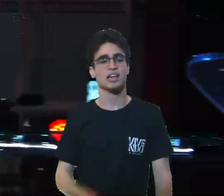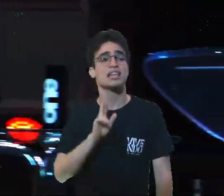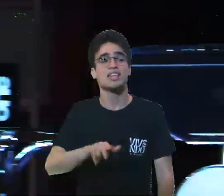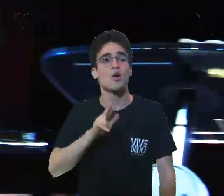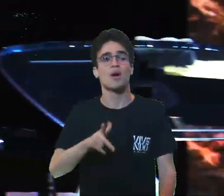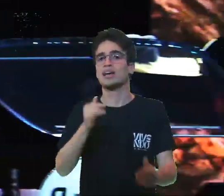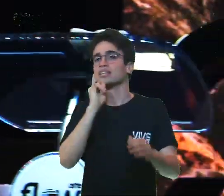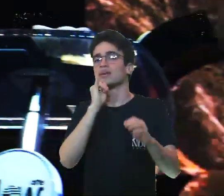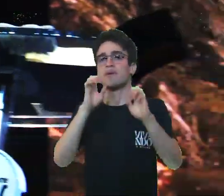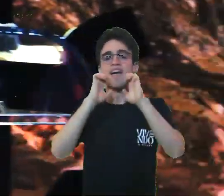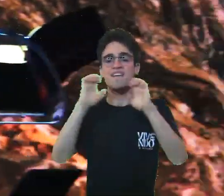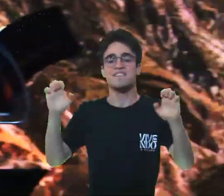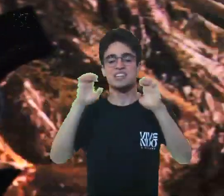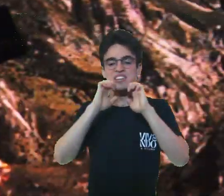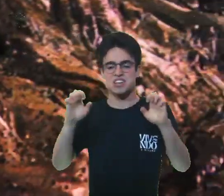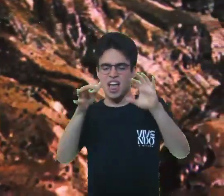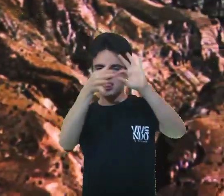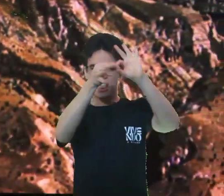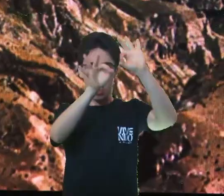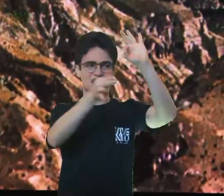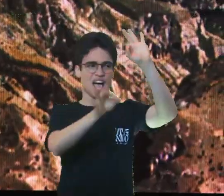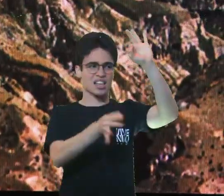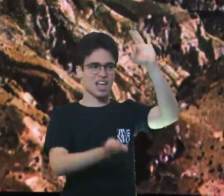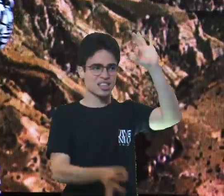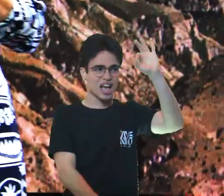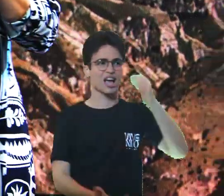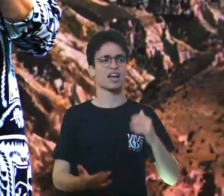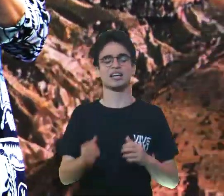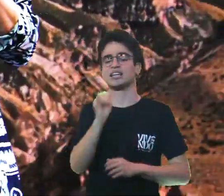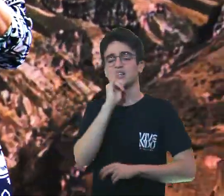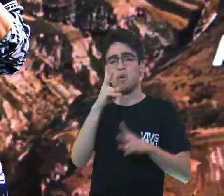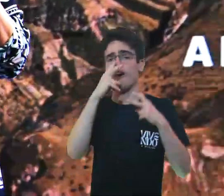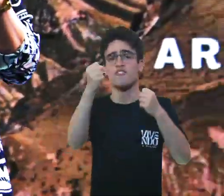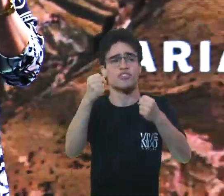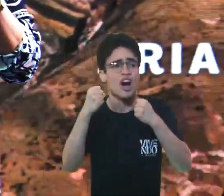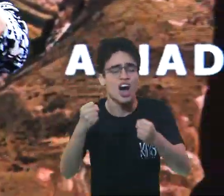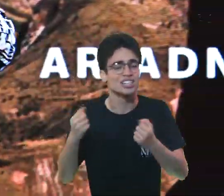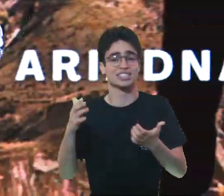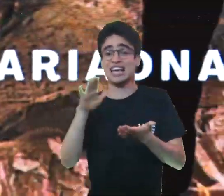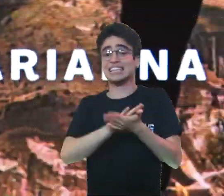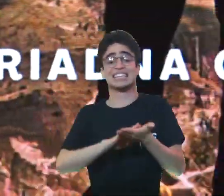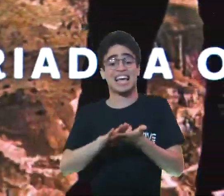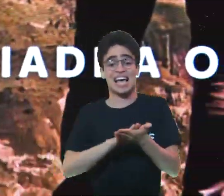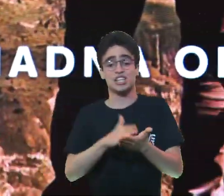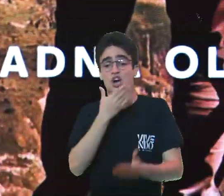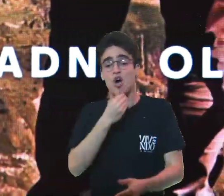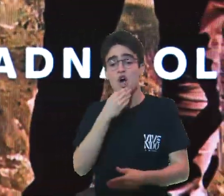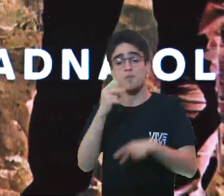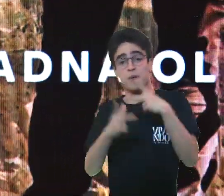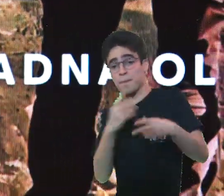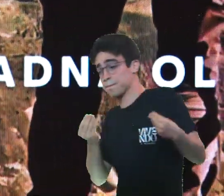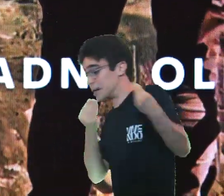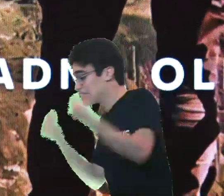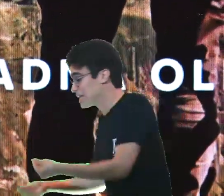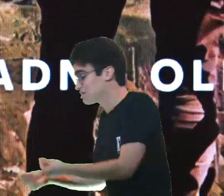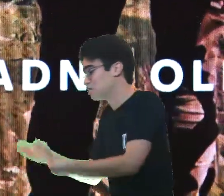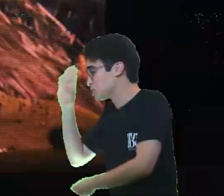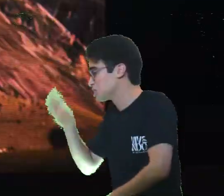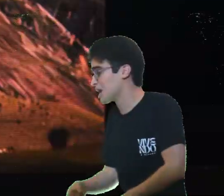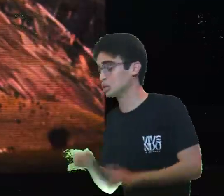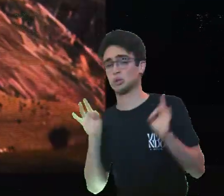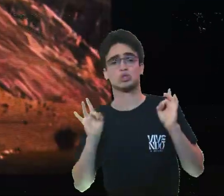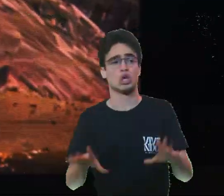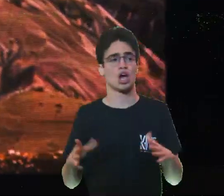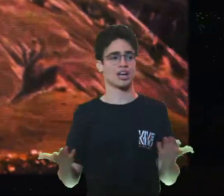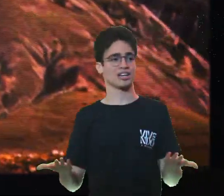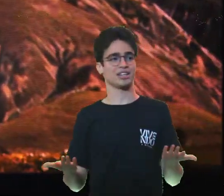evangelismo rebuscado, não foi algo muito forte. Ele só chegou e entregou o presente. Eu não